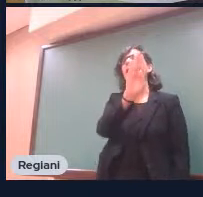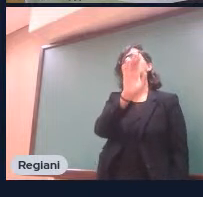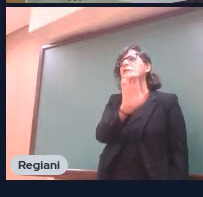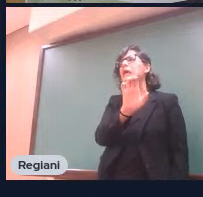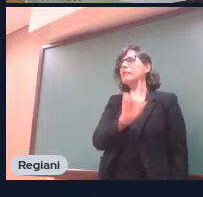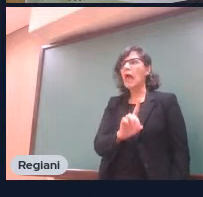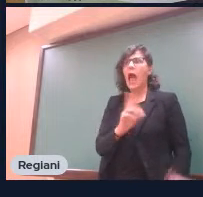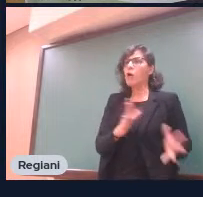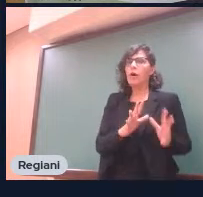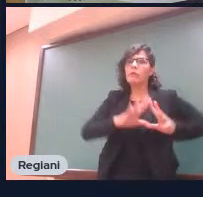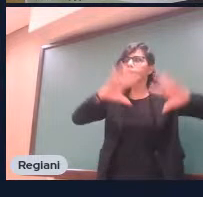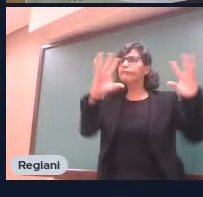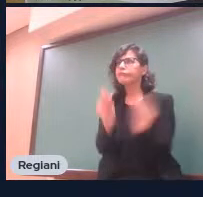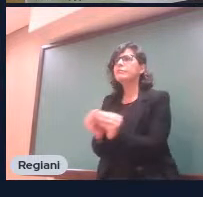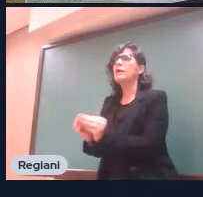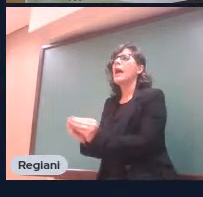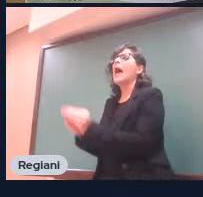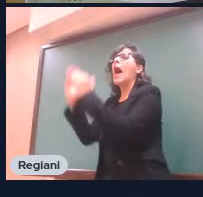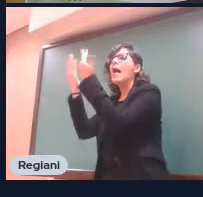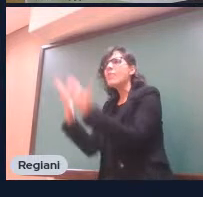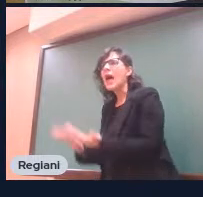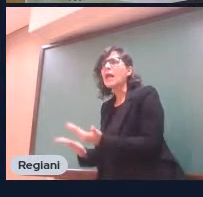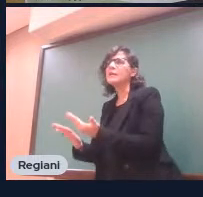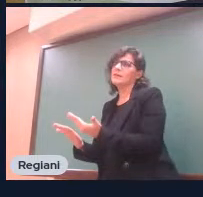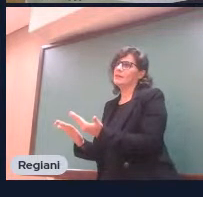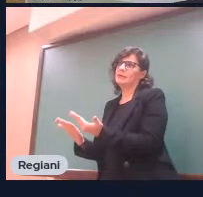e síntese,